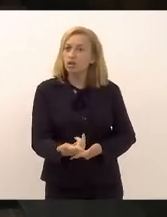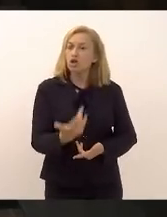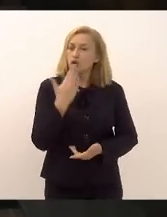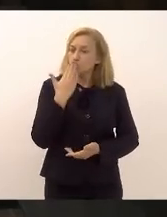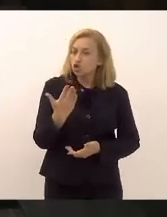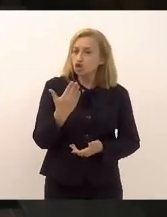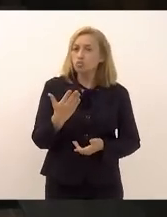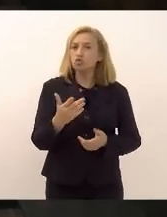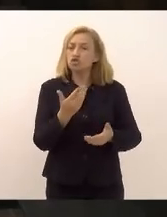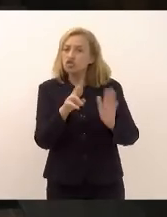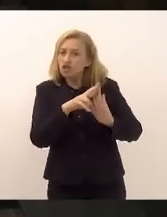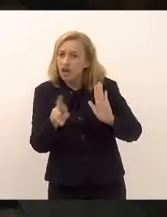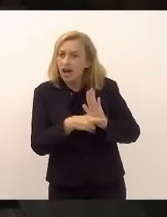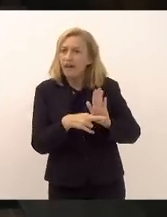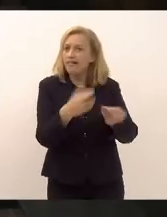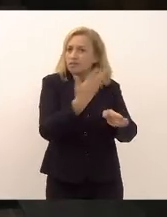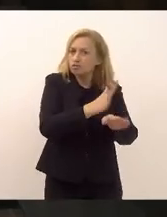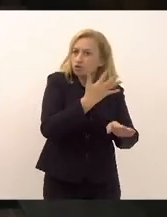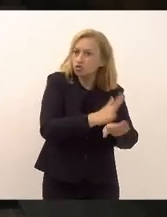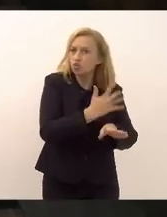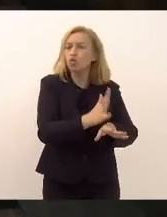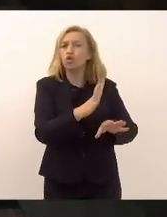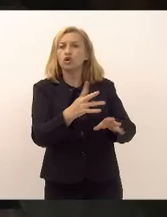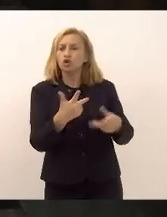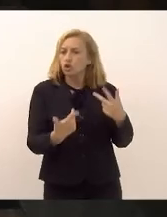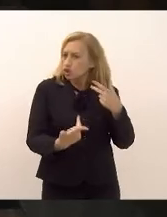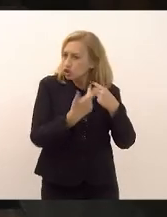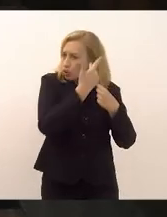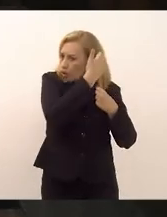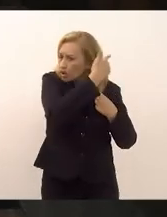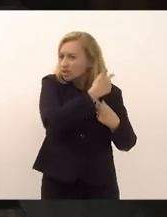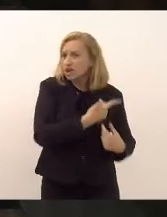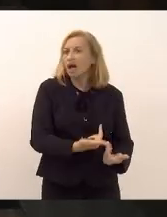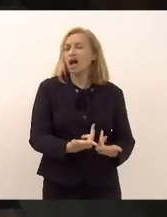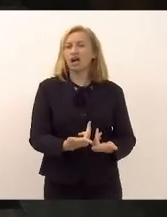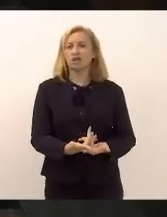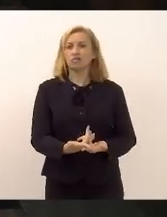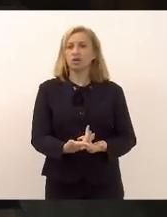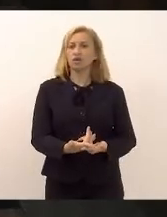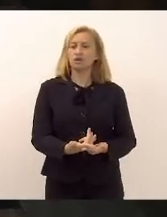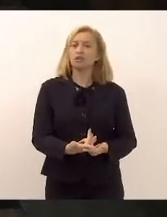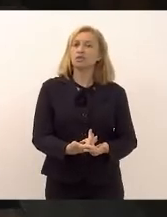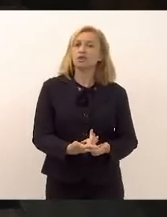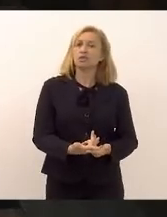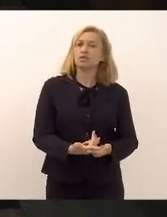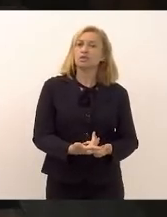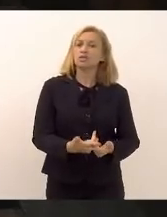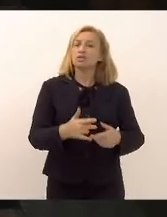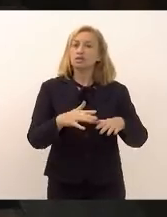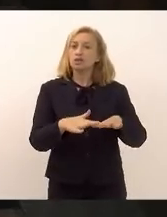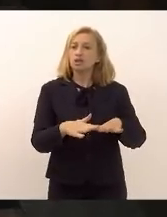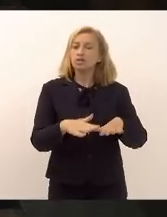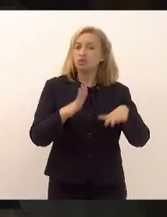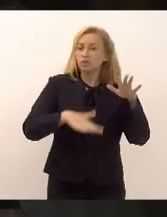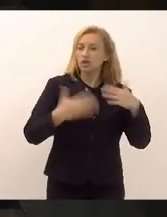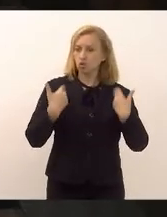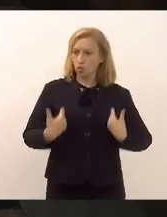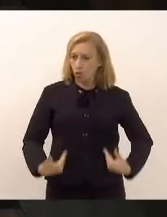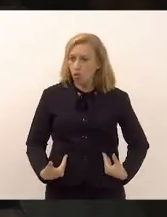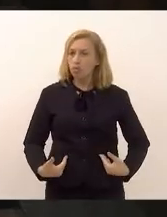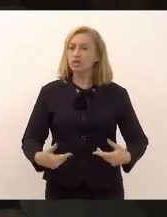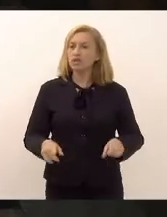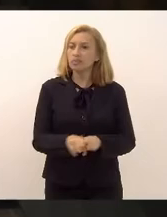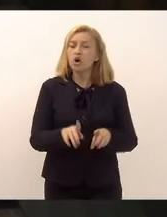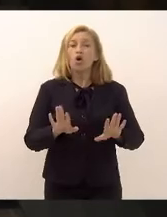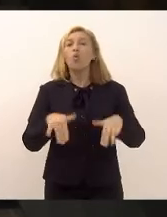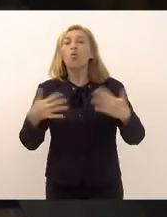de disciplina, de prática de exercícios, de corte de cabelo, de rigor, inclusive com determinado tipo de vestimenta, qual